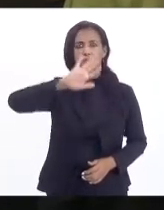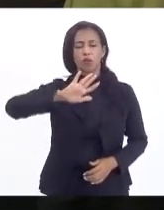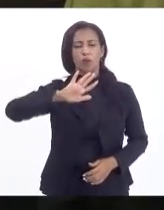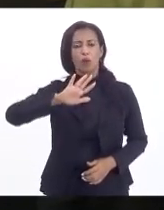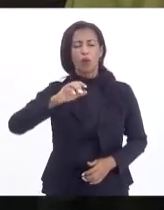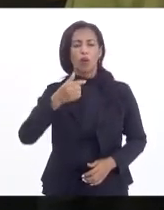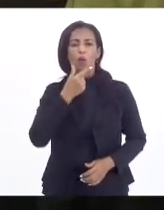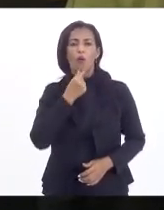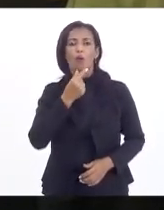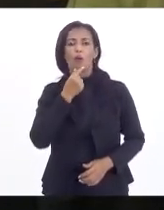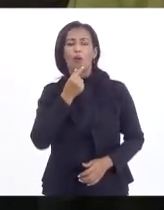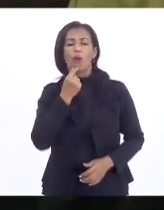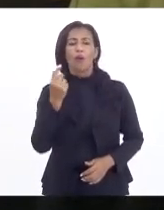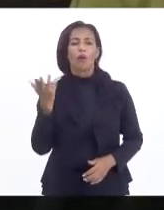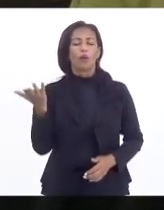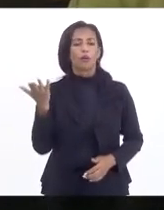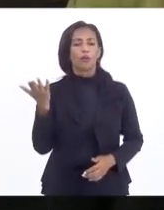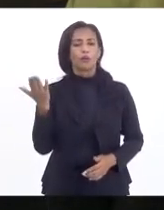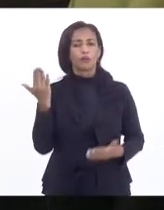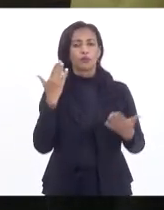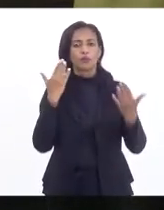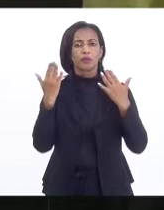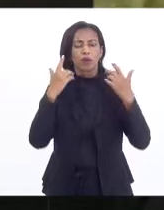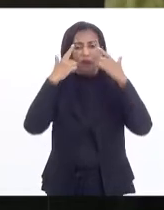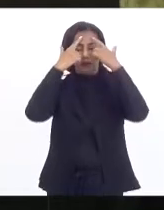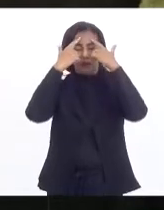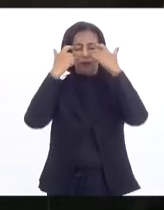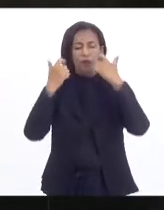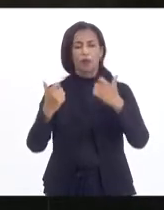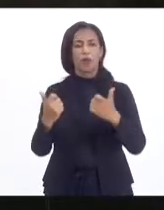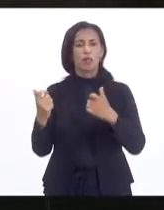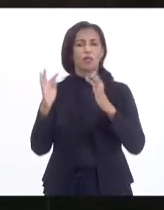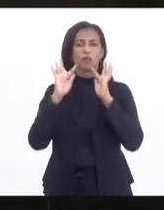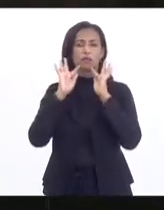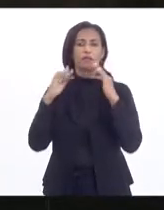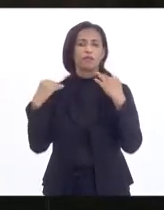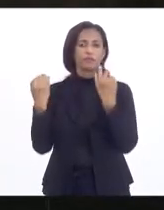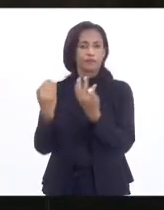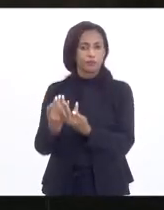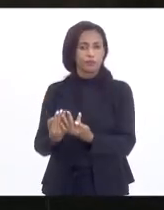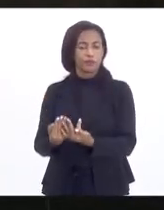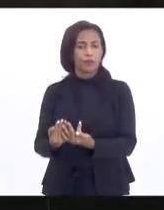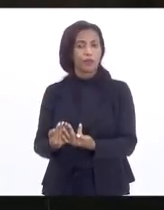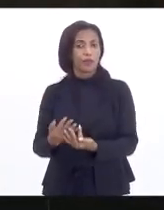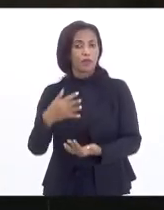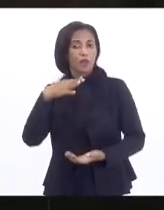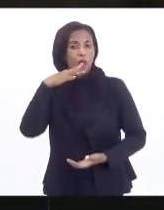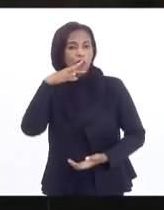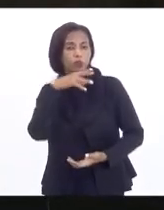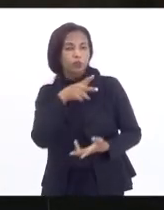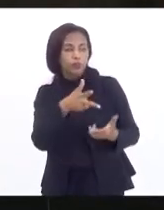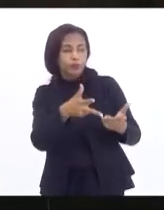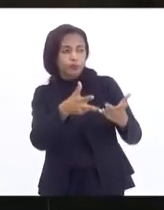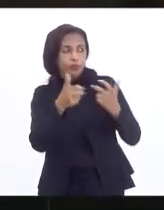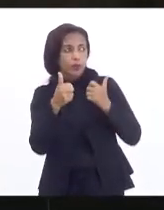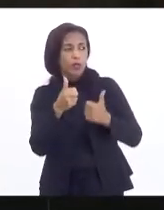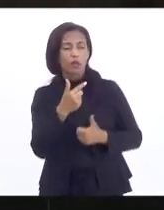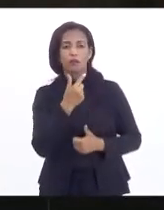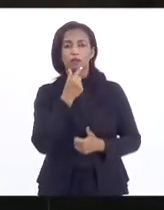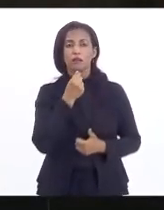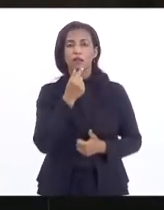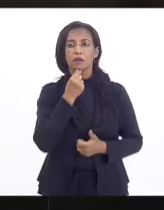com homens em relação à violência doméstica. E a percepção desses